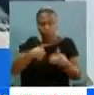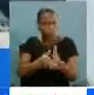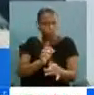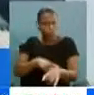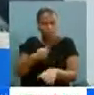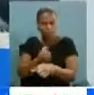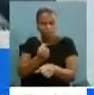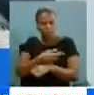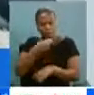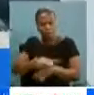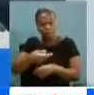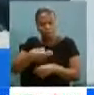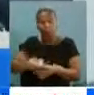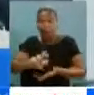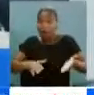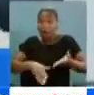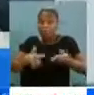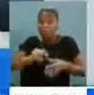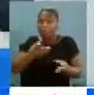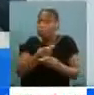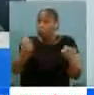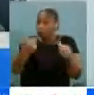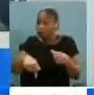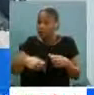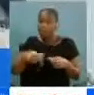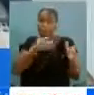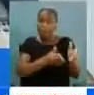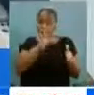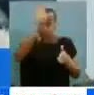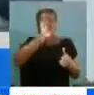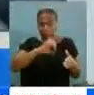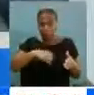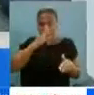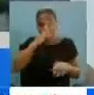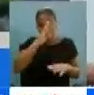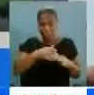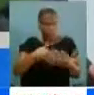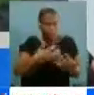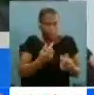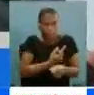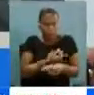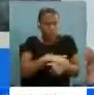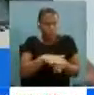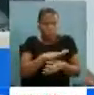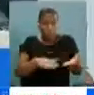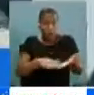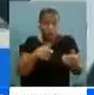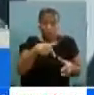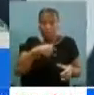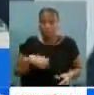intervenção permanente, uma intervenção rápida e eficaz da parte do Estado de Cabo Verde, caso vier a ocorrer qualquer situação de emergência ou de